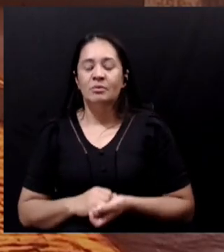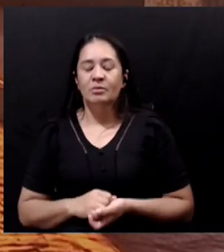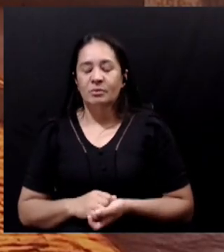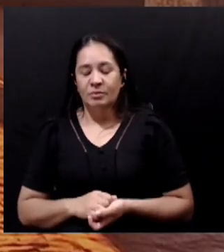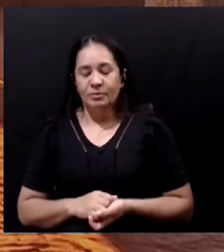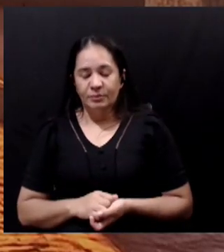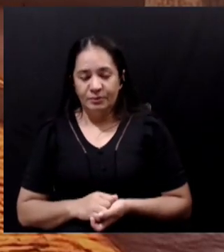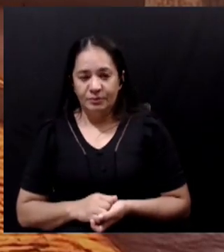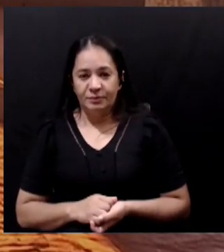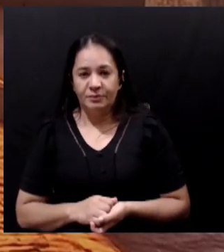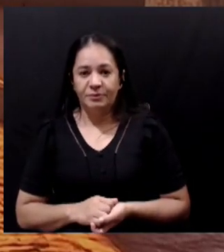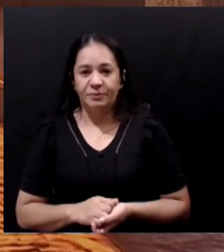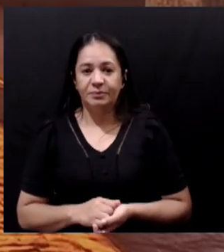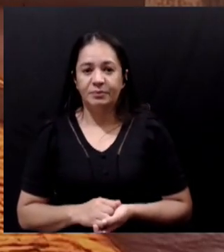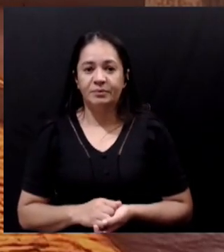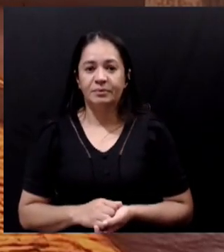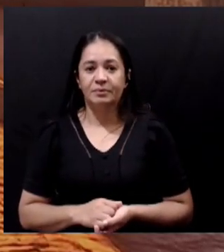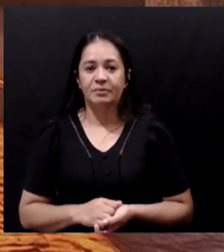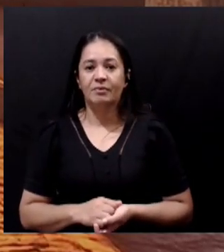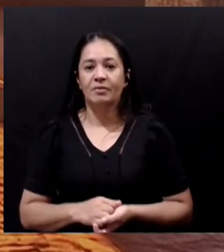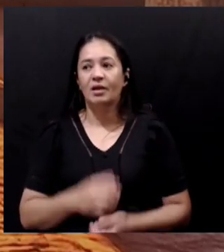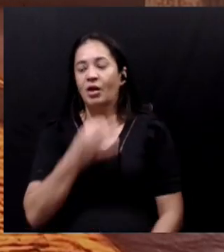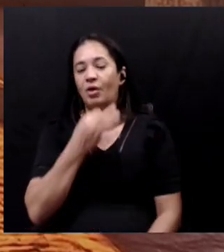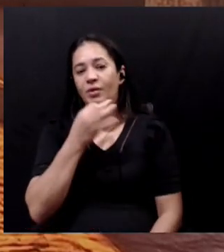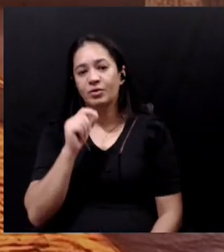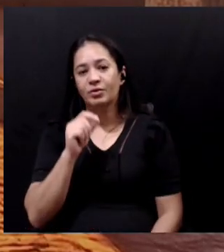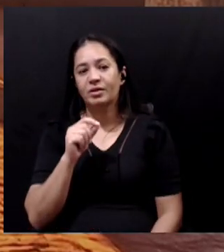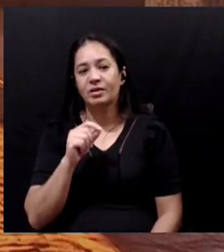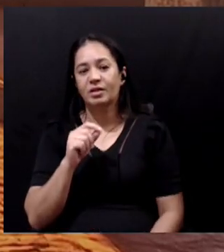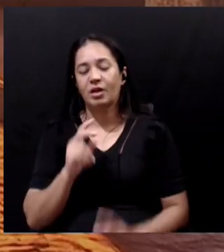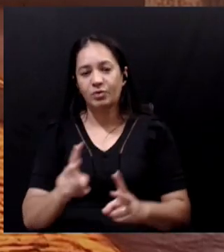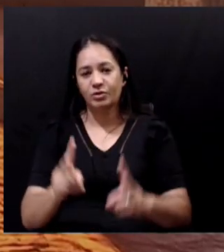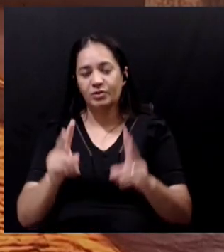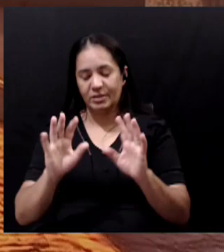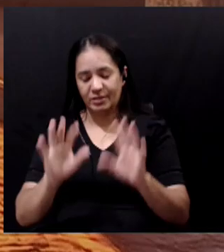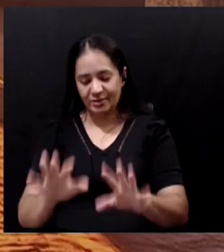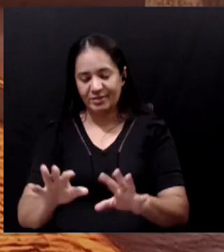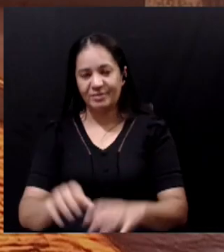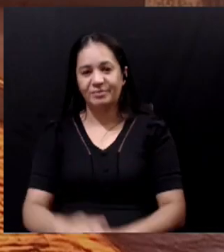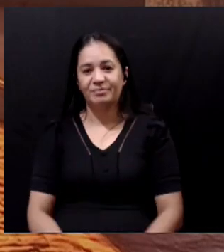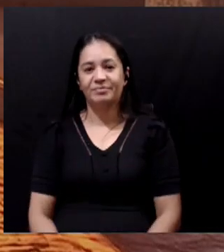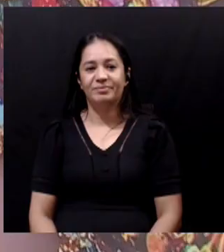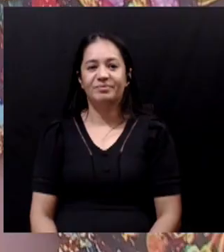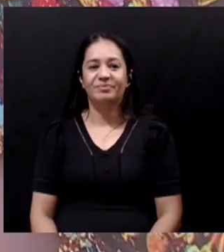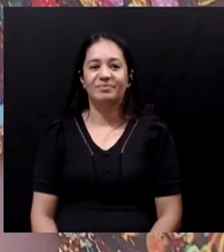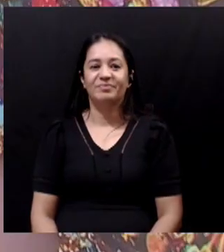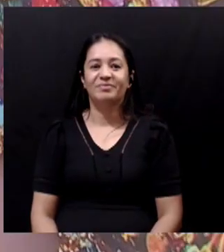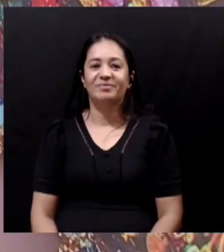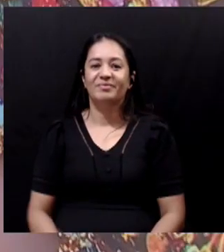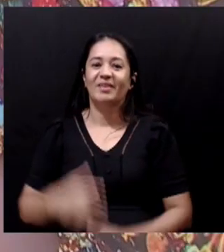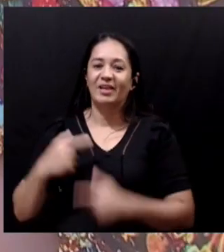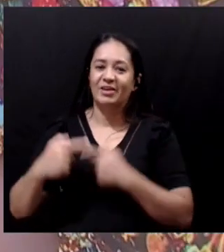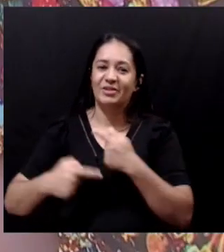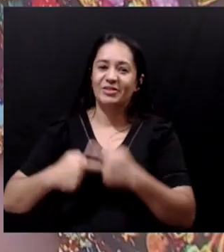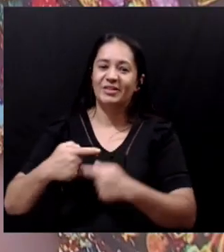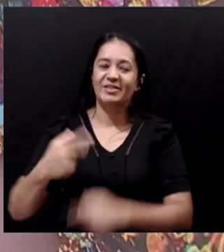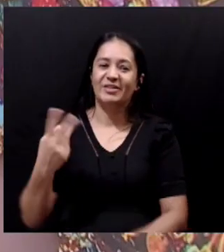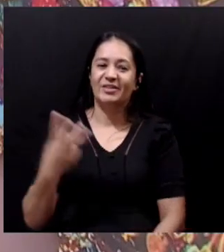eu acredito que vai ter uma continuidade aí, uma terceira, né, geração. Um legado